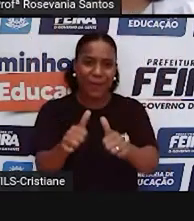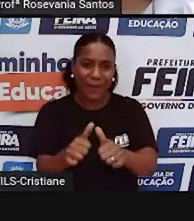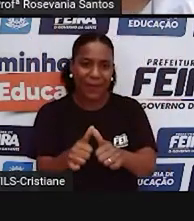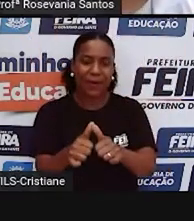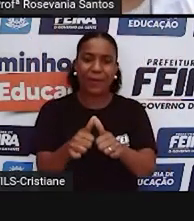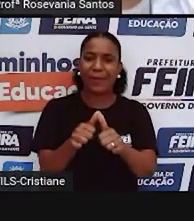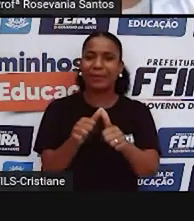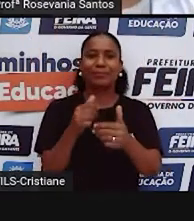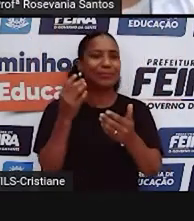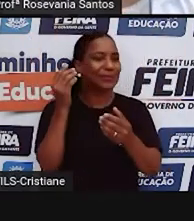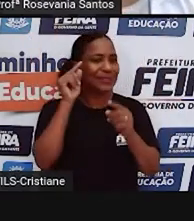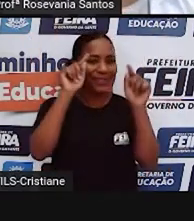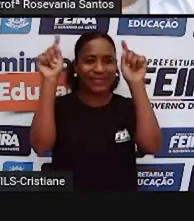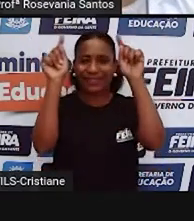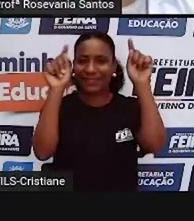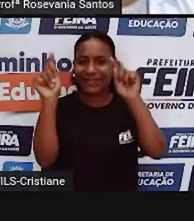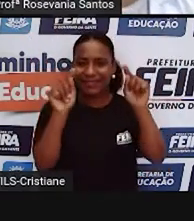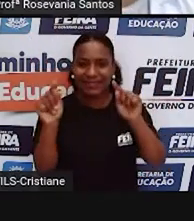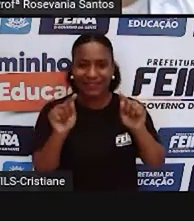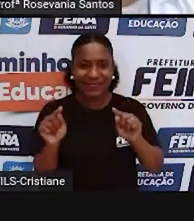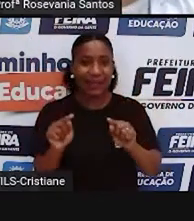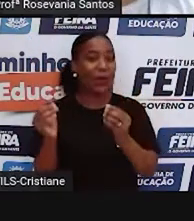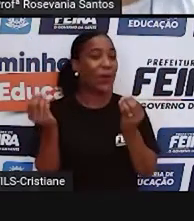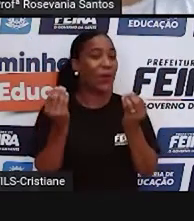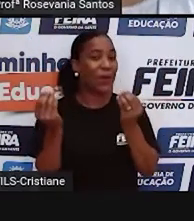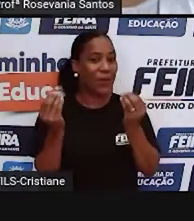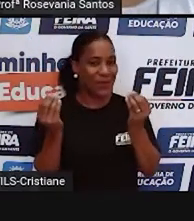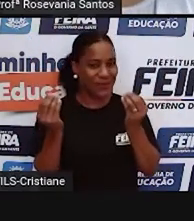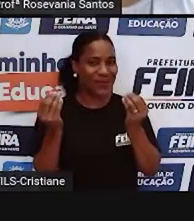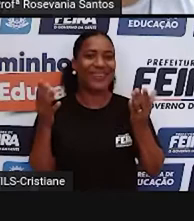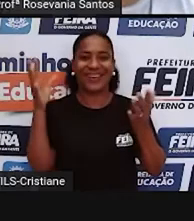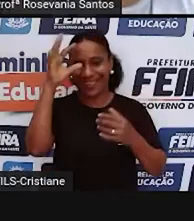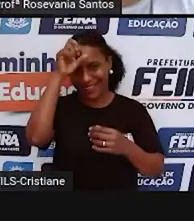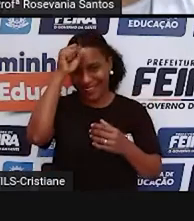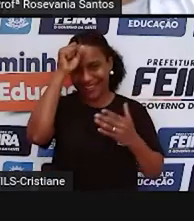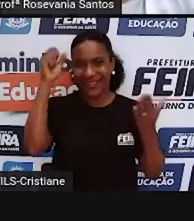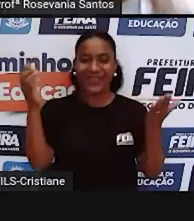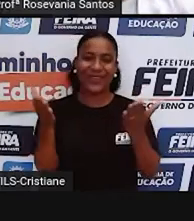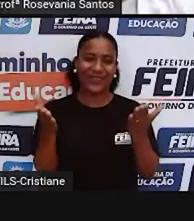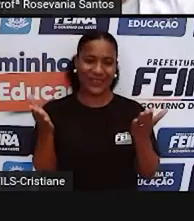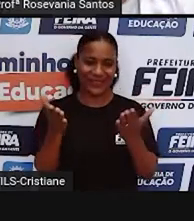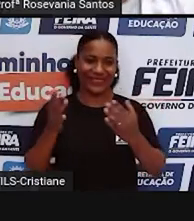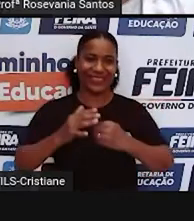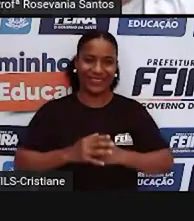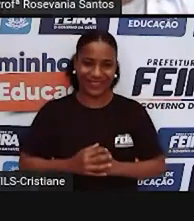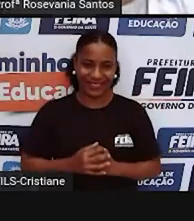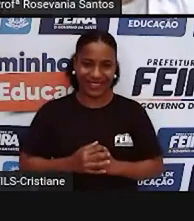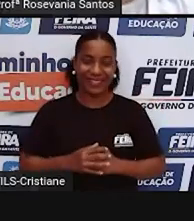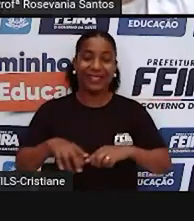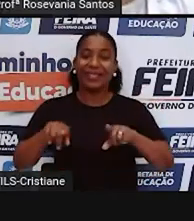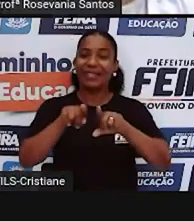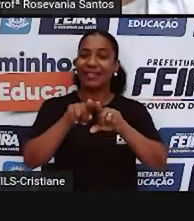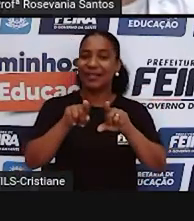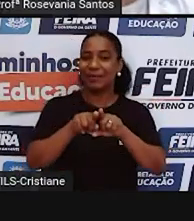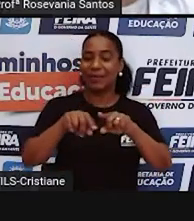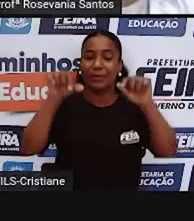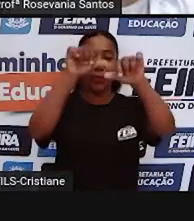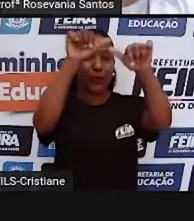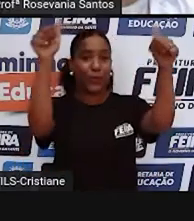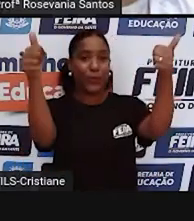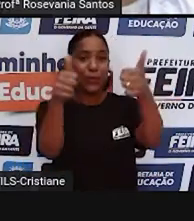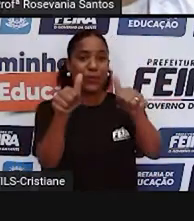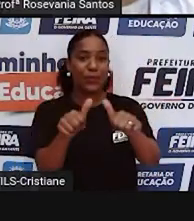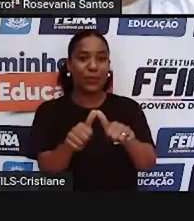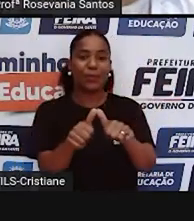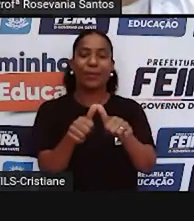sabe sobre essas paisagens através dos mapas e também como é que a gente bota, né, essas informações lá nos mapas.